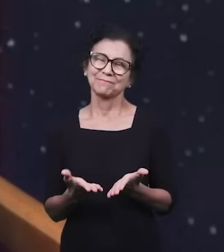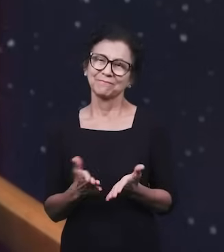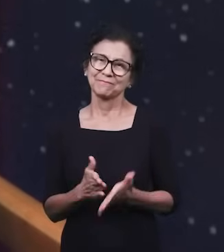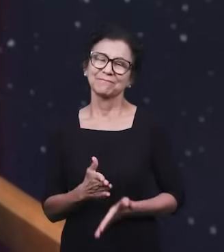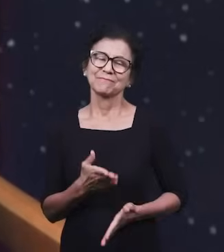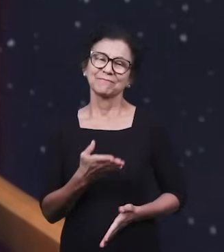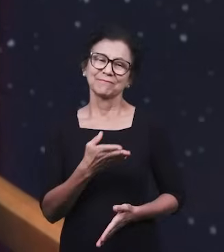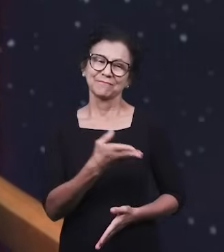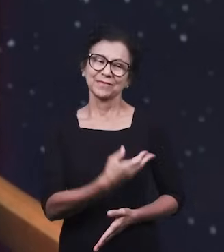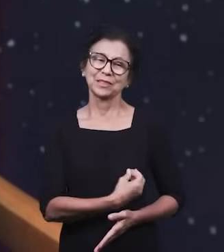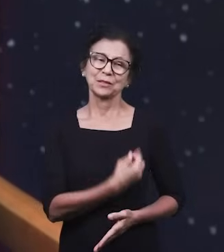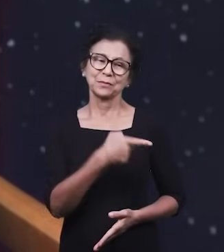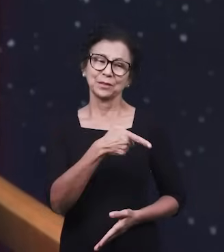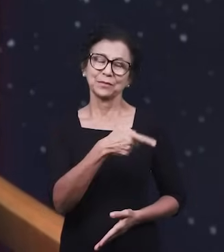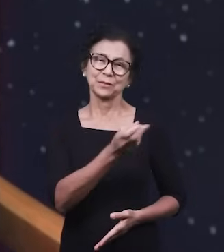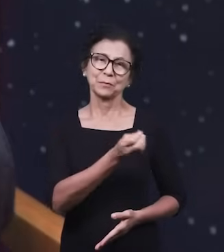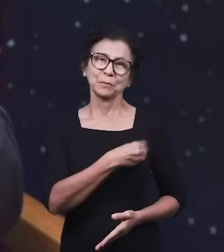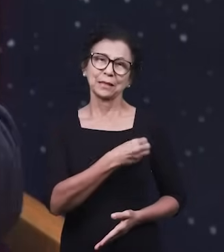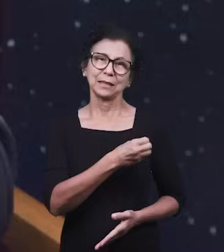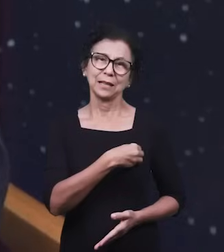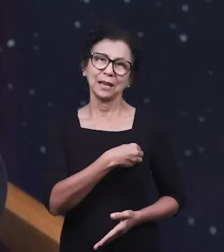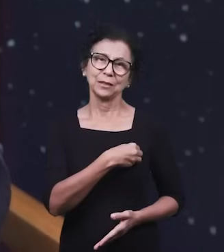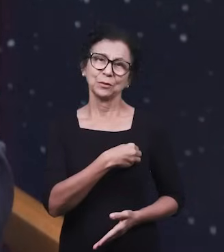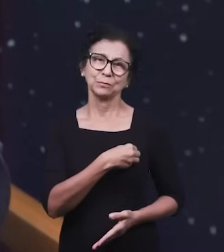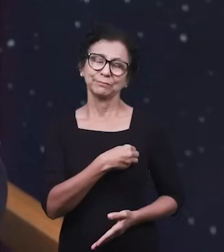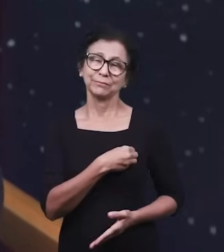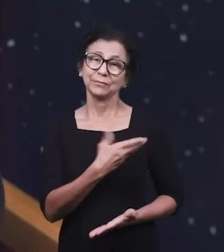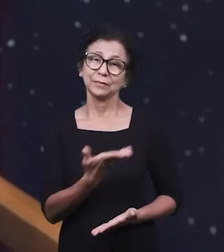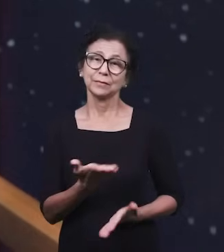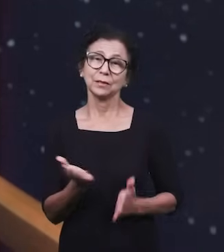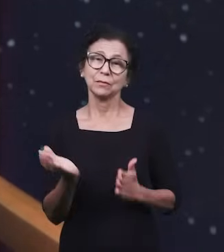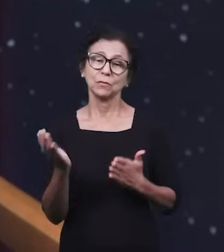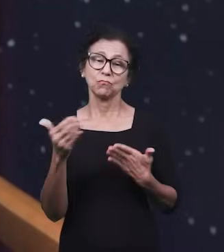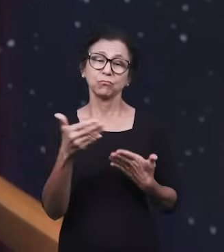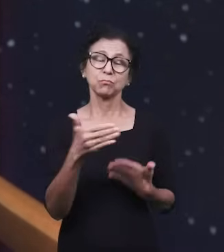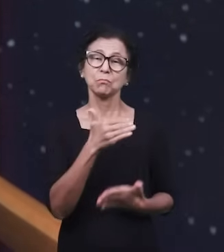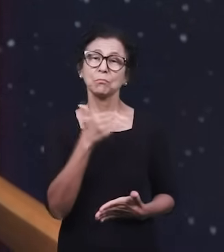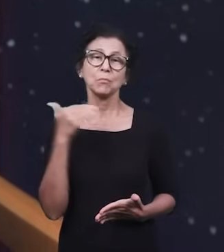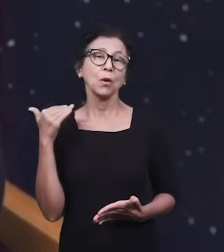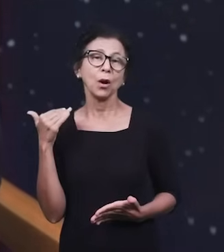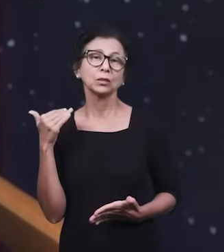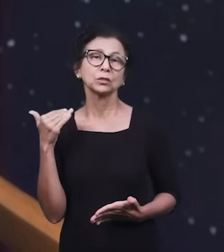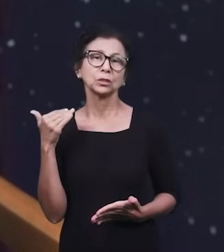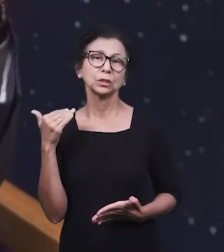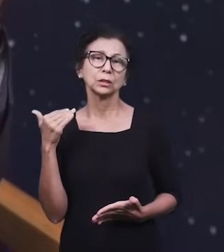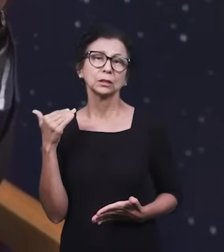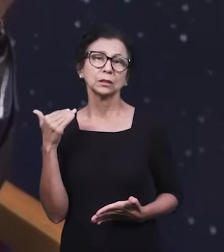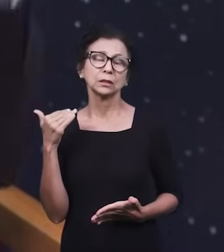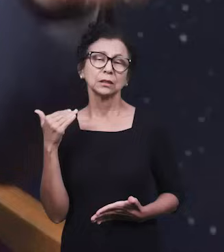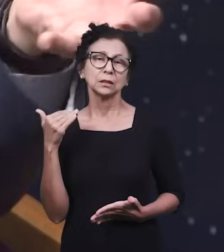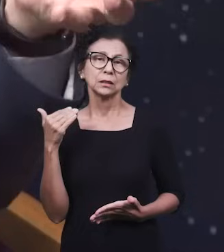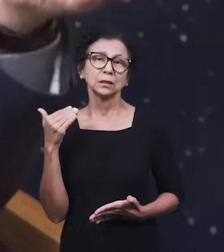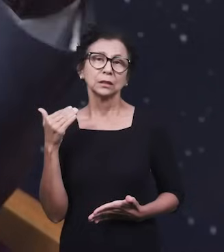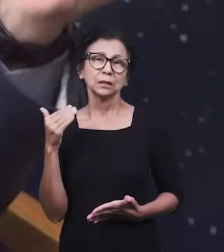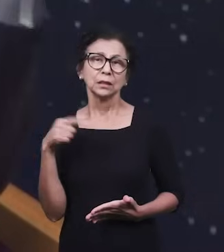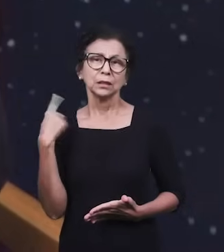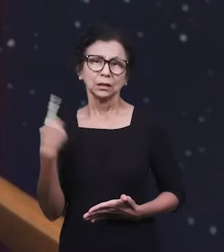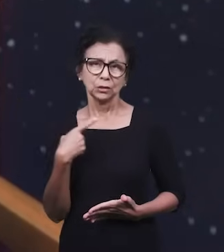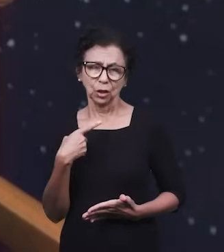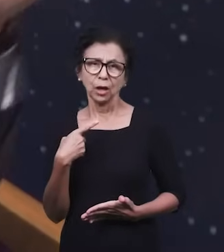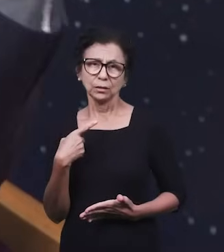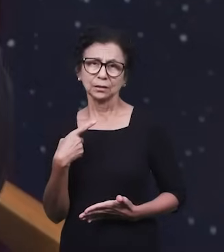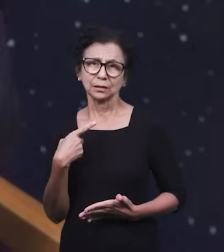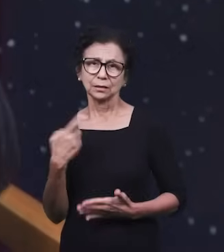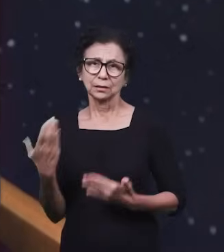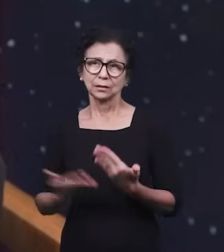dizer, ele está em trevas. Por quê? Porque ele está caminhando para a morte. Quem tem o Senhor está caminhando para a vida. Ele vai